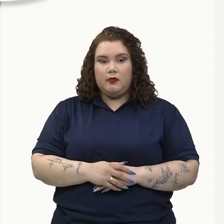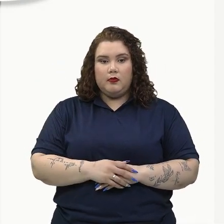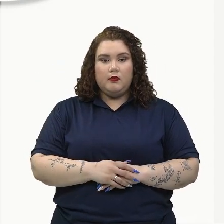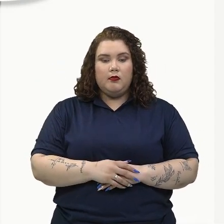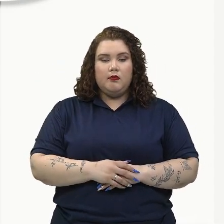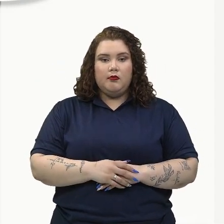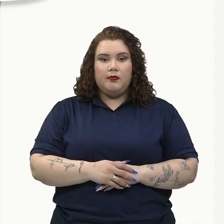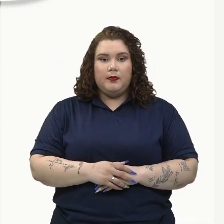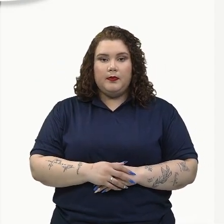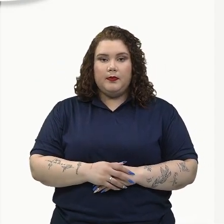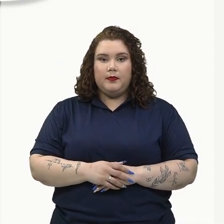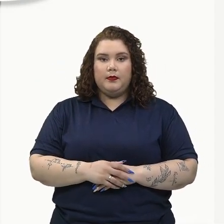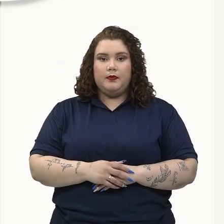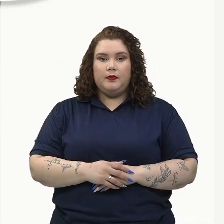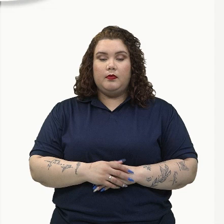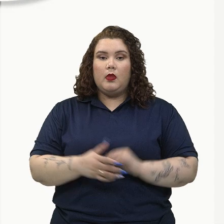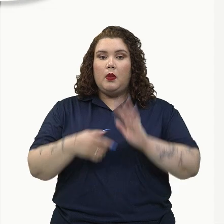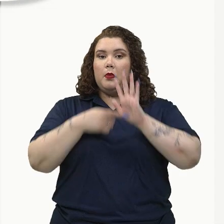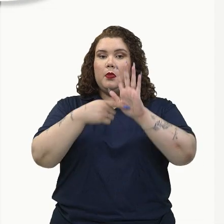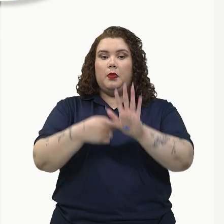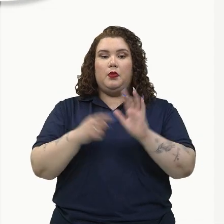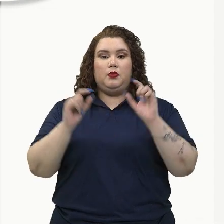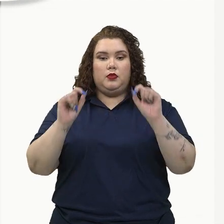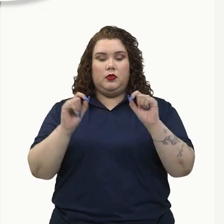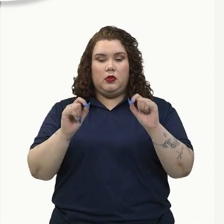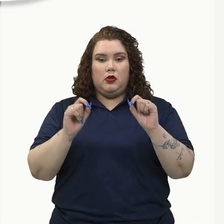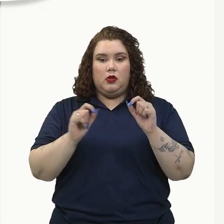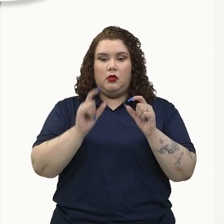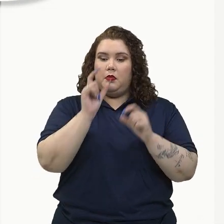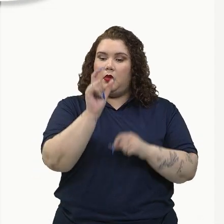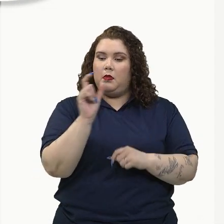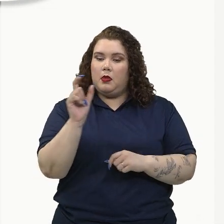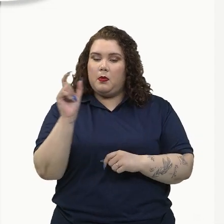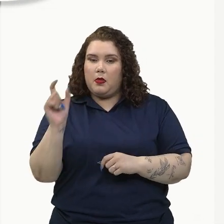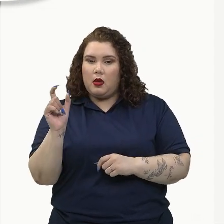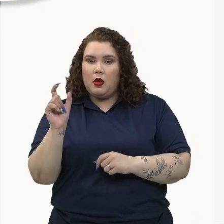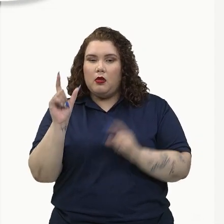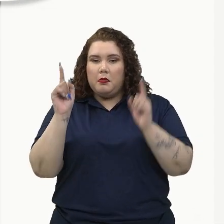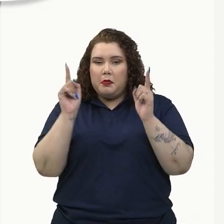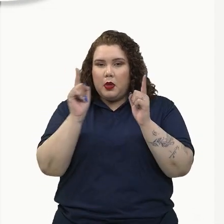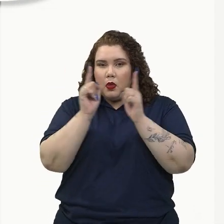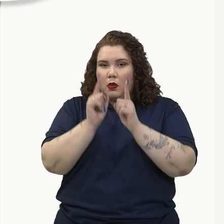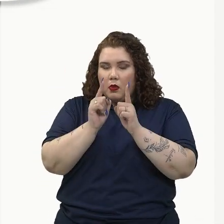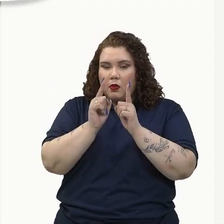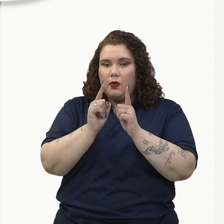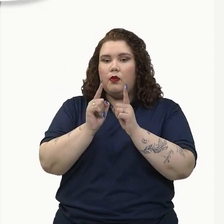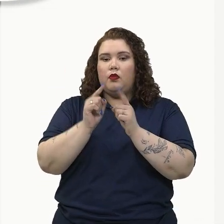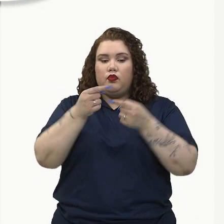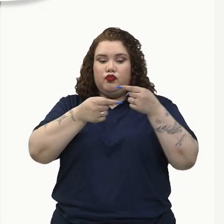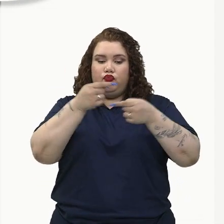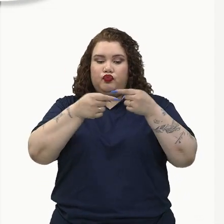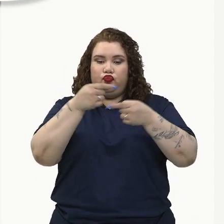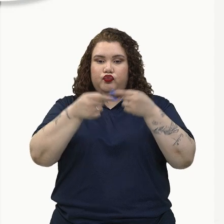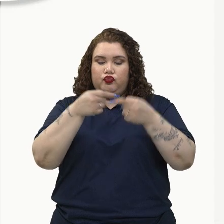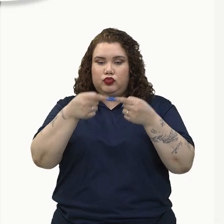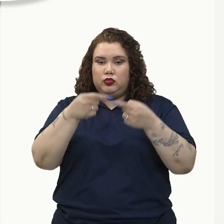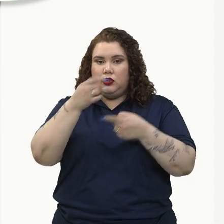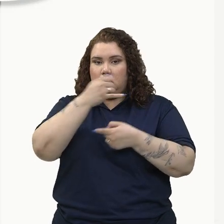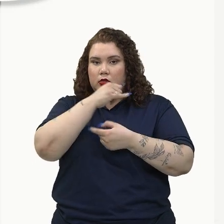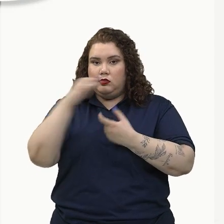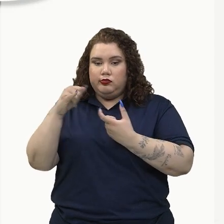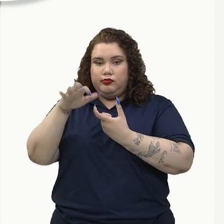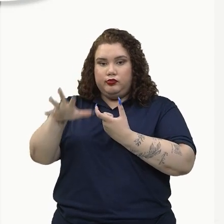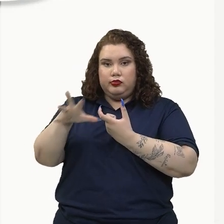figura que aparece aqui, você vê receptores elétricos aqui, ó, na figura, resistores, tá?